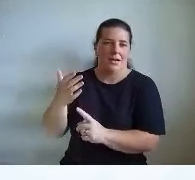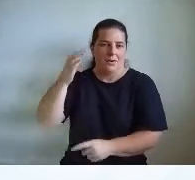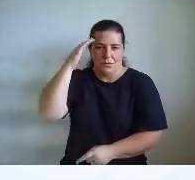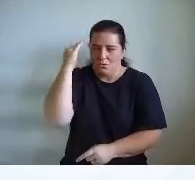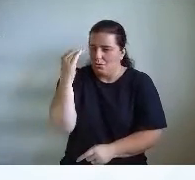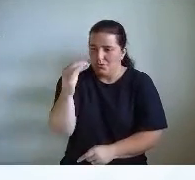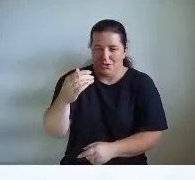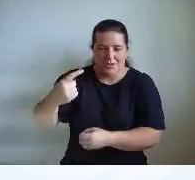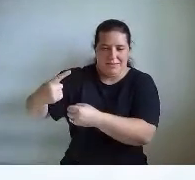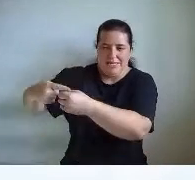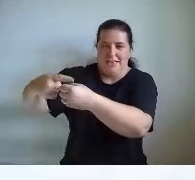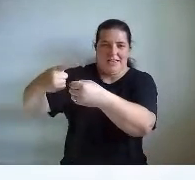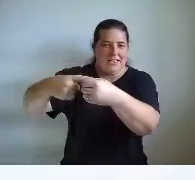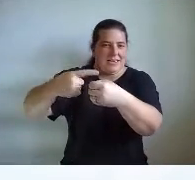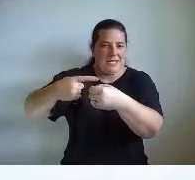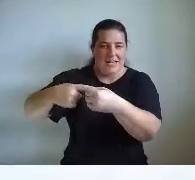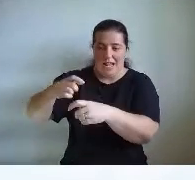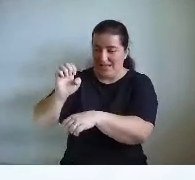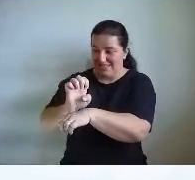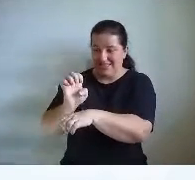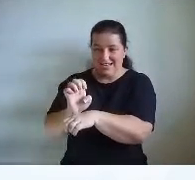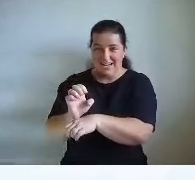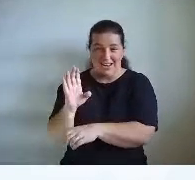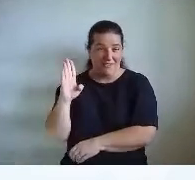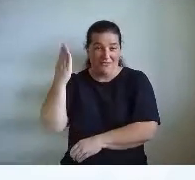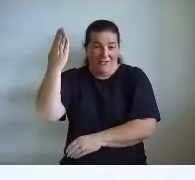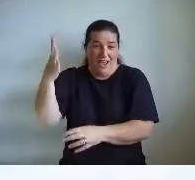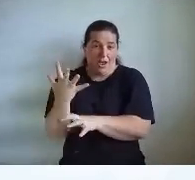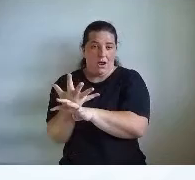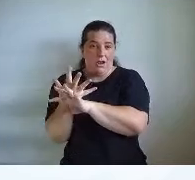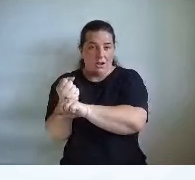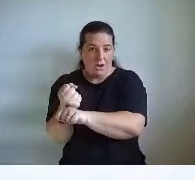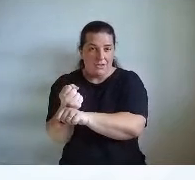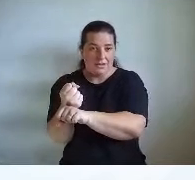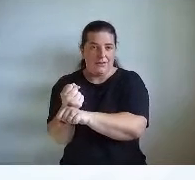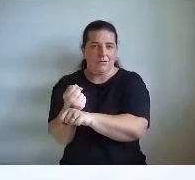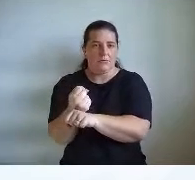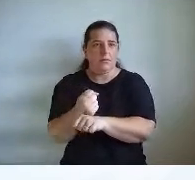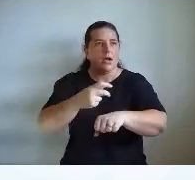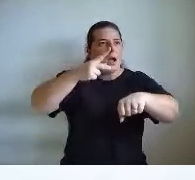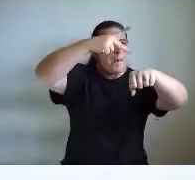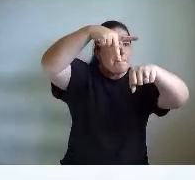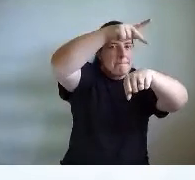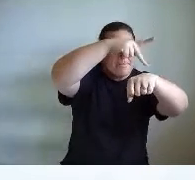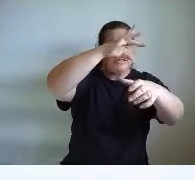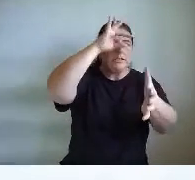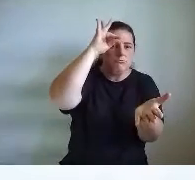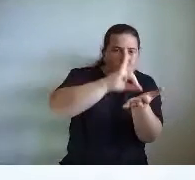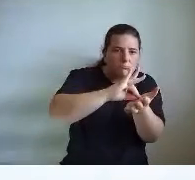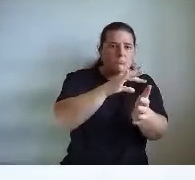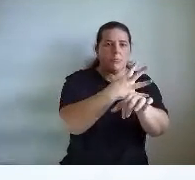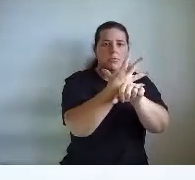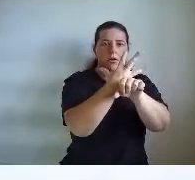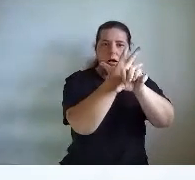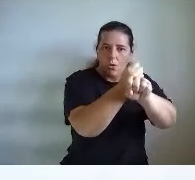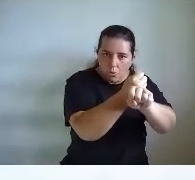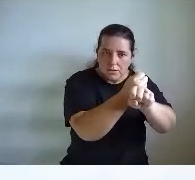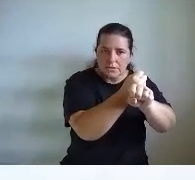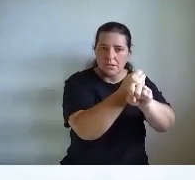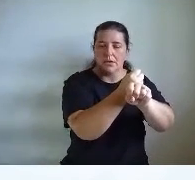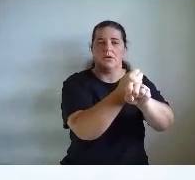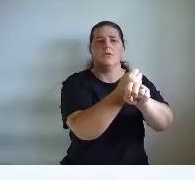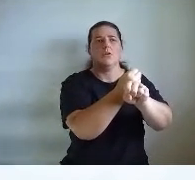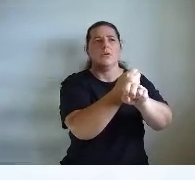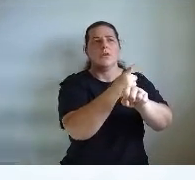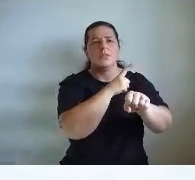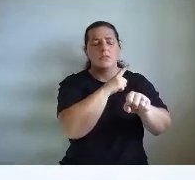cidade daqui do nosso estado. Então, os países que adotaram o lockdown, né, que houve uma adesão